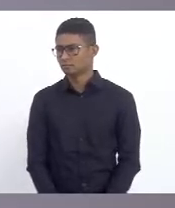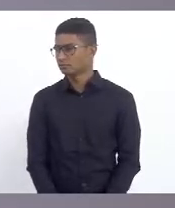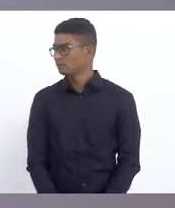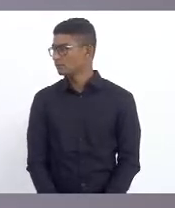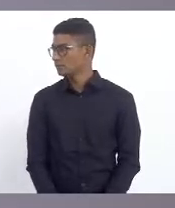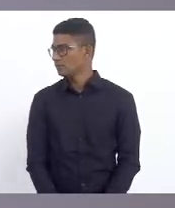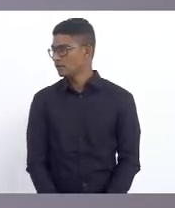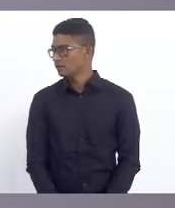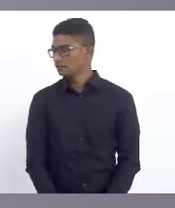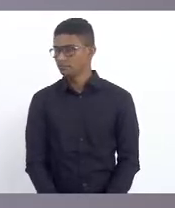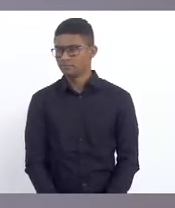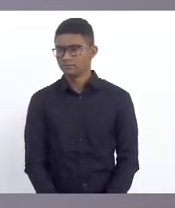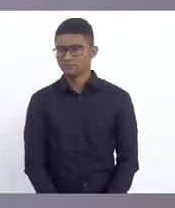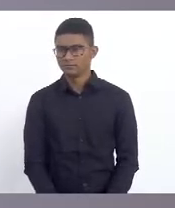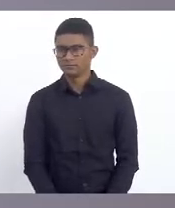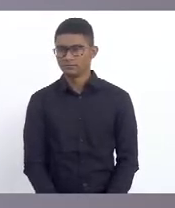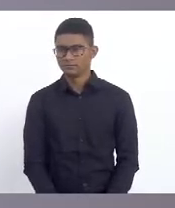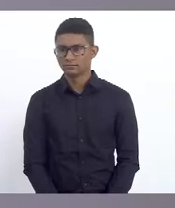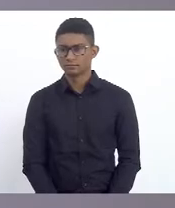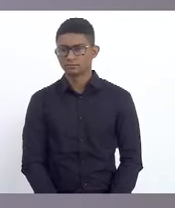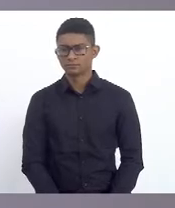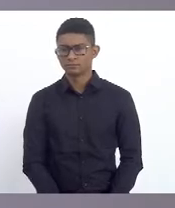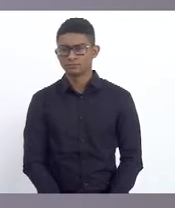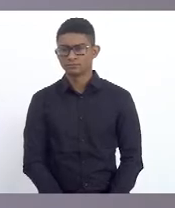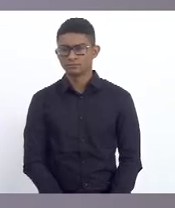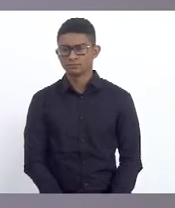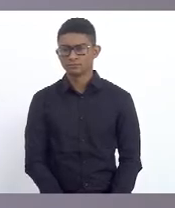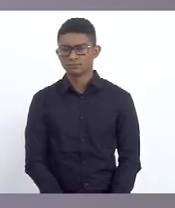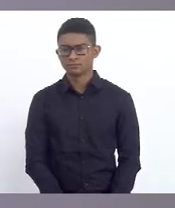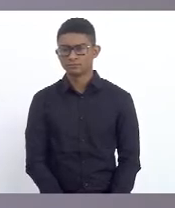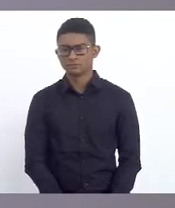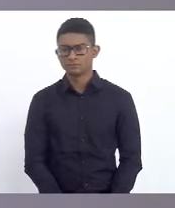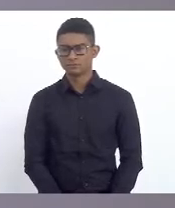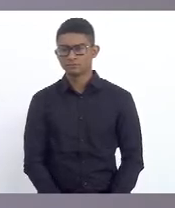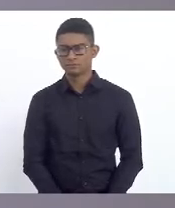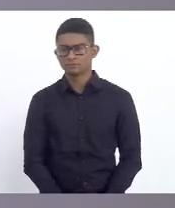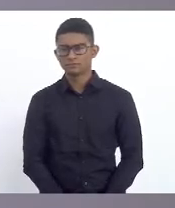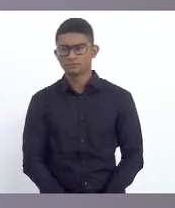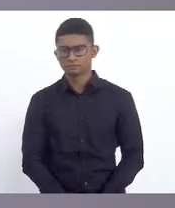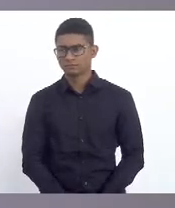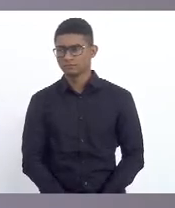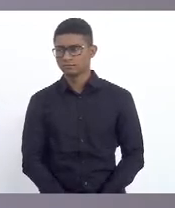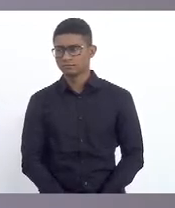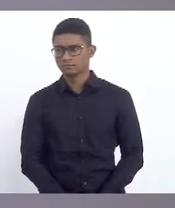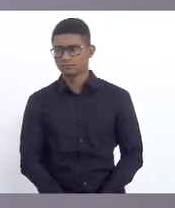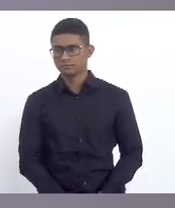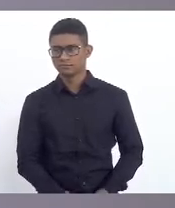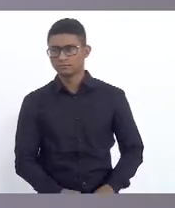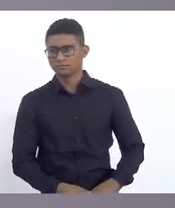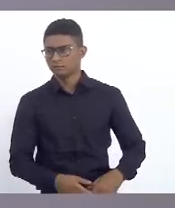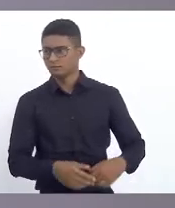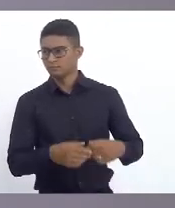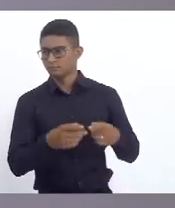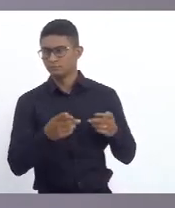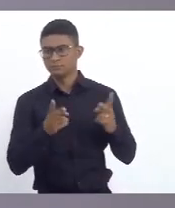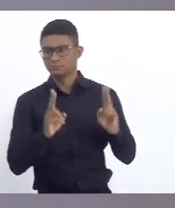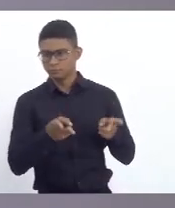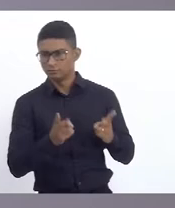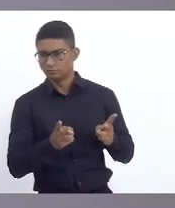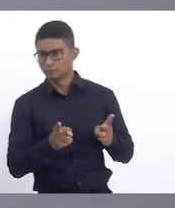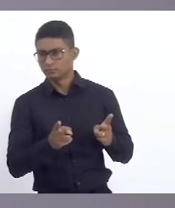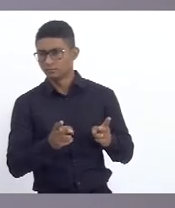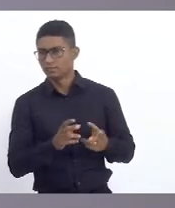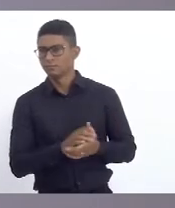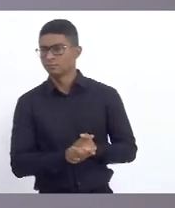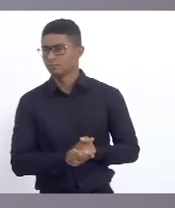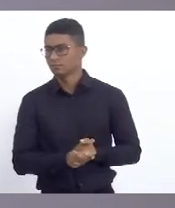Já está vendo? Já está exibindo? Obrigado. Ok. Tá bom. Dando continuidade, Humberto. Tá bom. Olha só, os principais investimentos de produção de